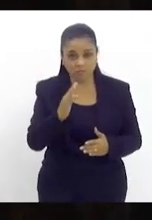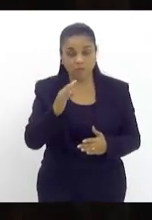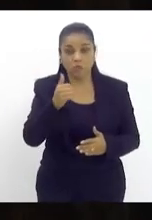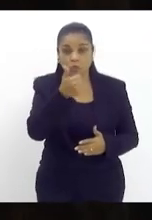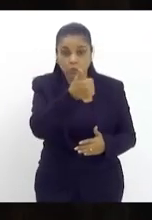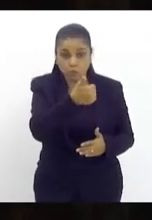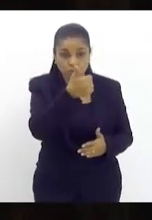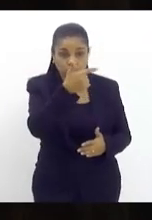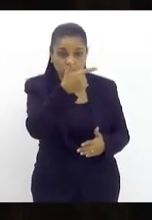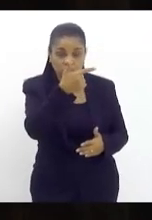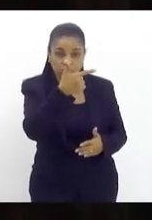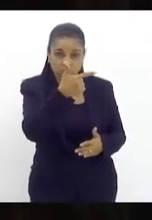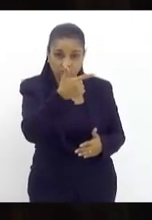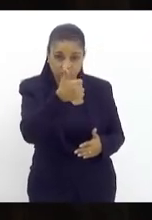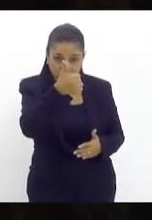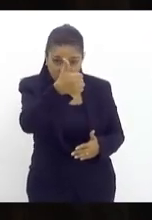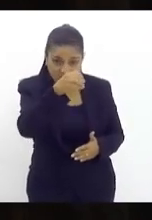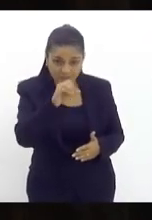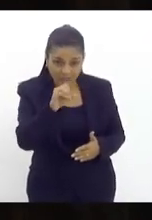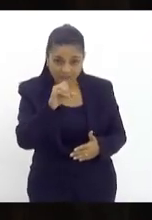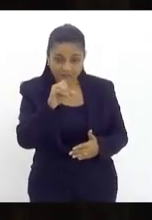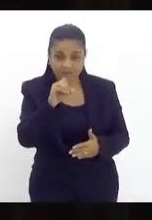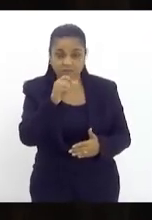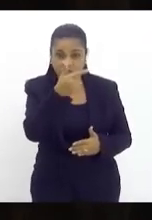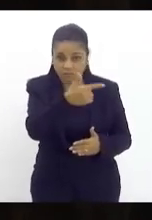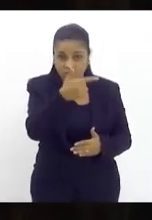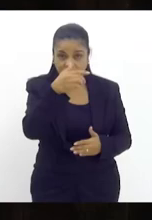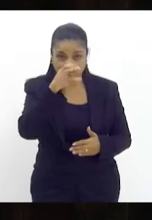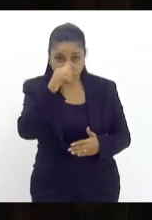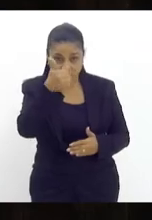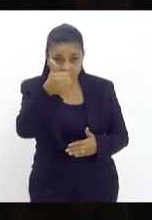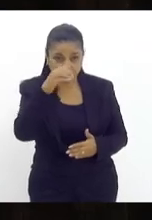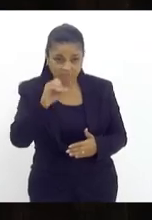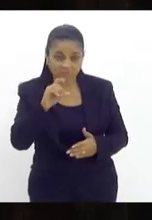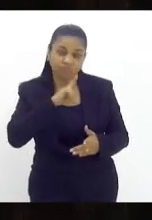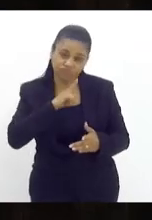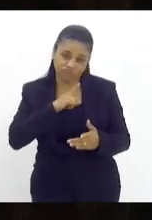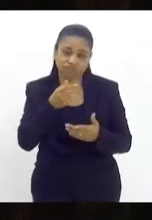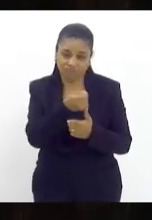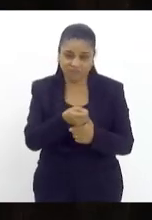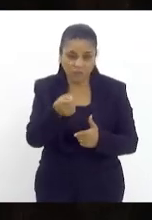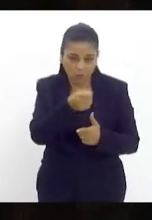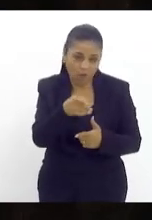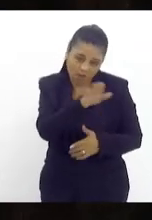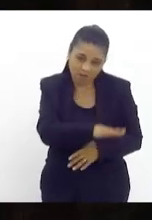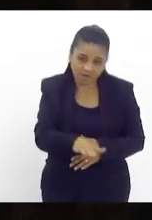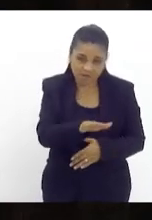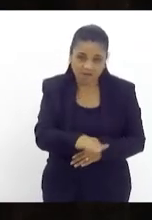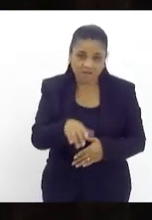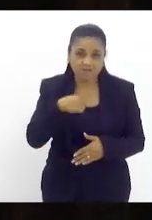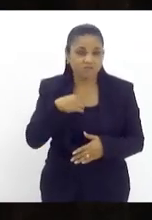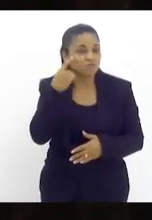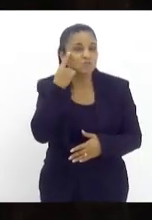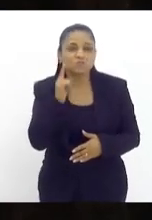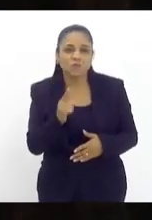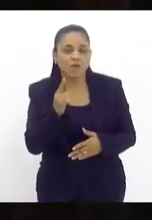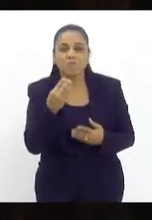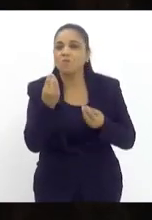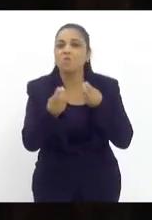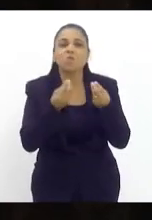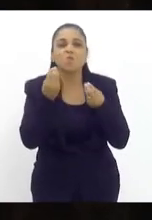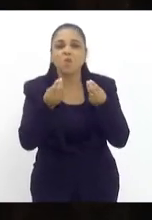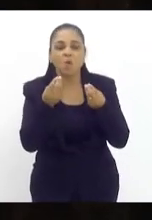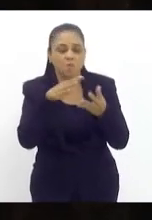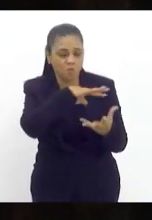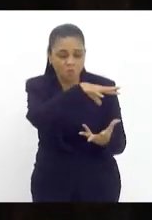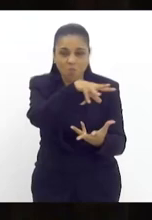celular, 210 milhões. Ou seja, as crianças estão com celular, as crianças estão... A gente não tem noção o que é esse mundo.